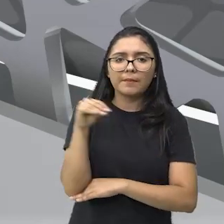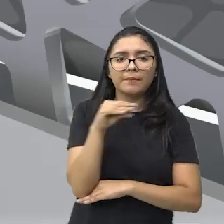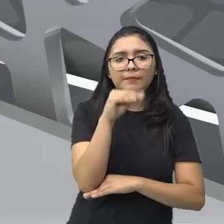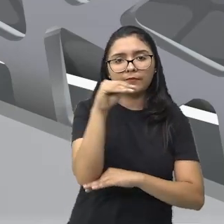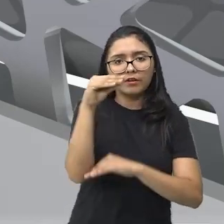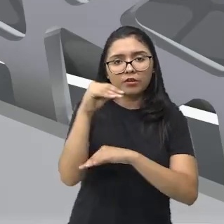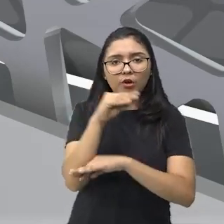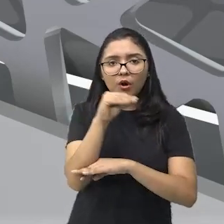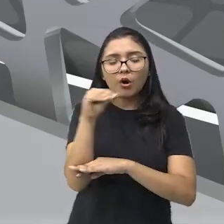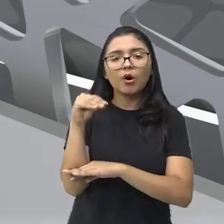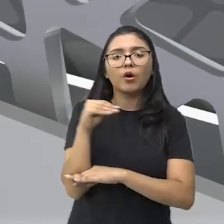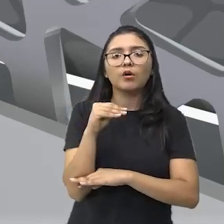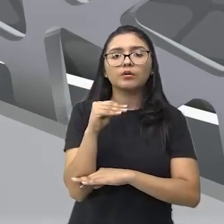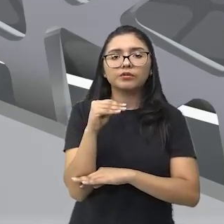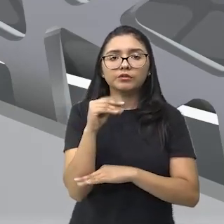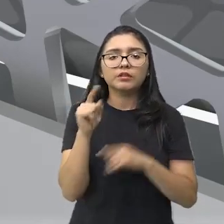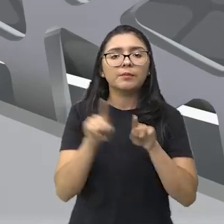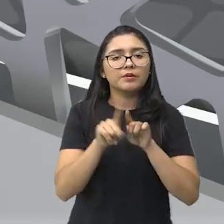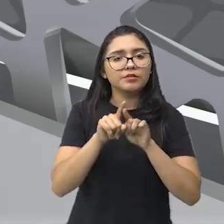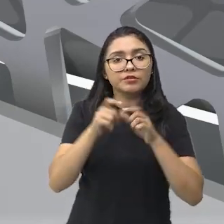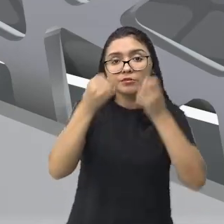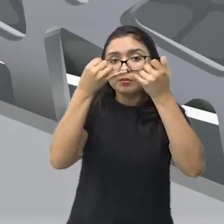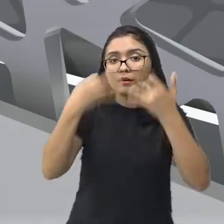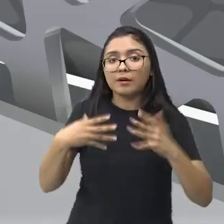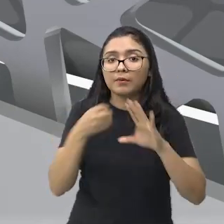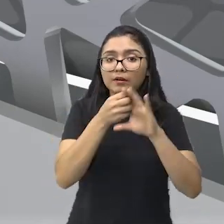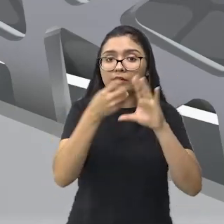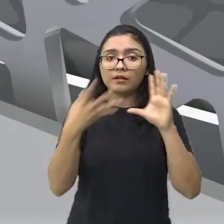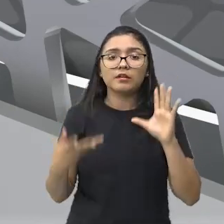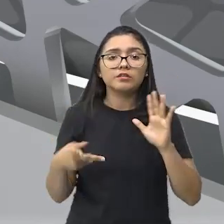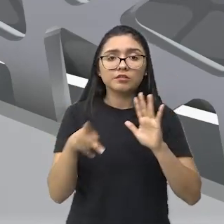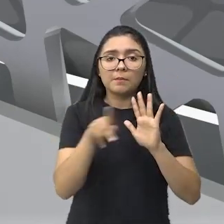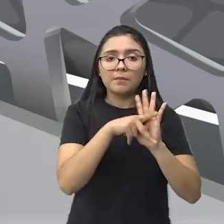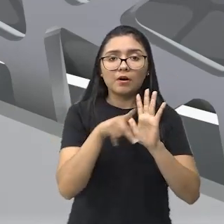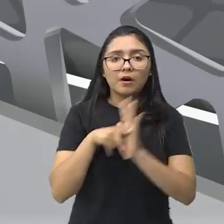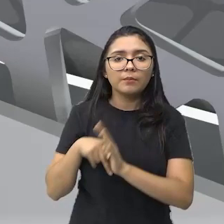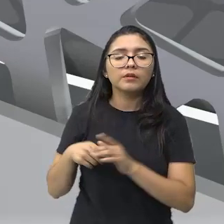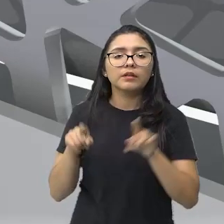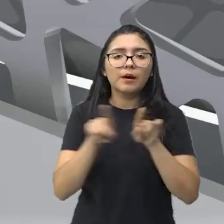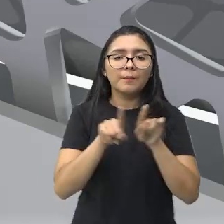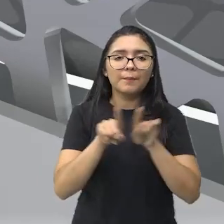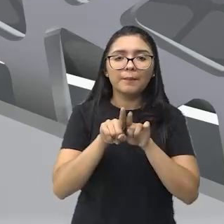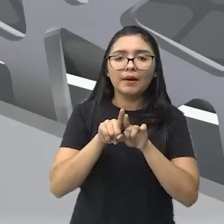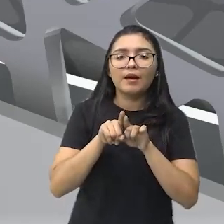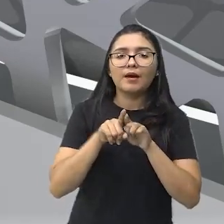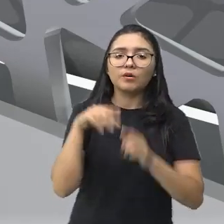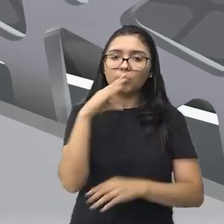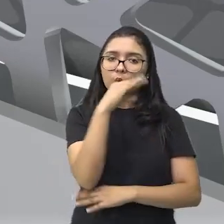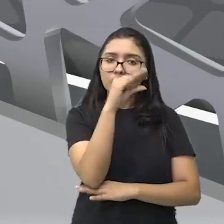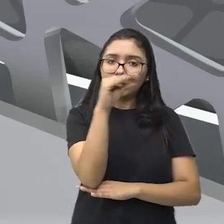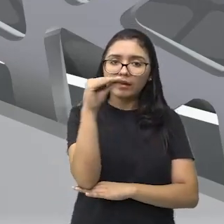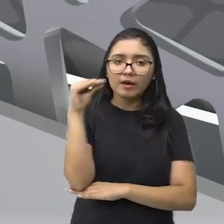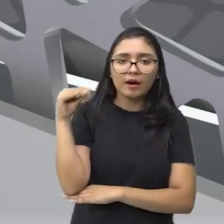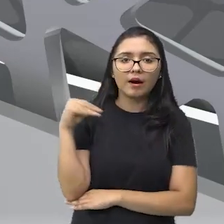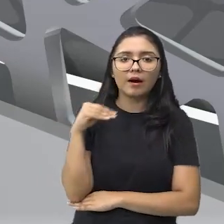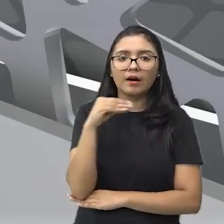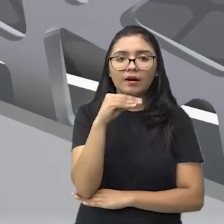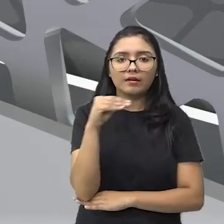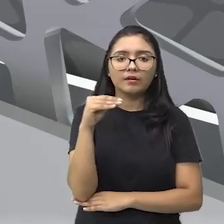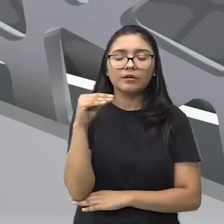é verdade? Demos as características, falamos sobre o teatro de sombra, que tem toda uma história